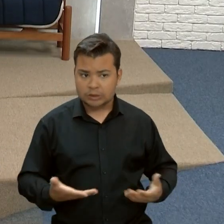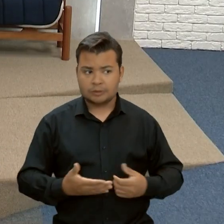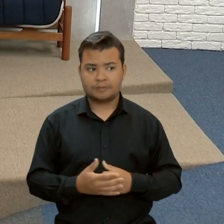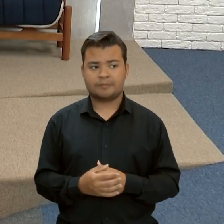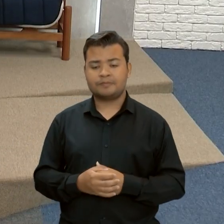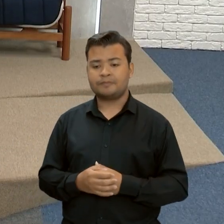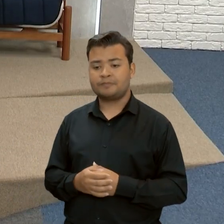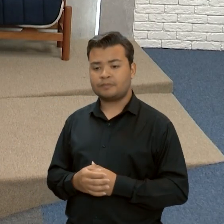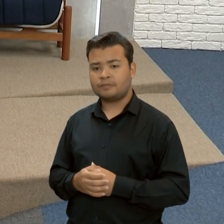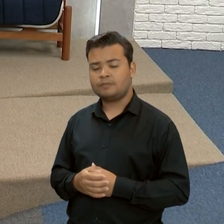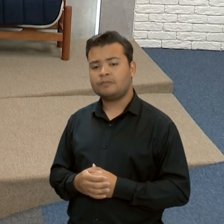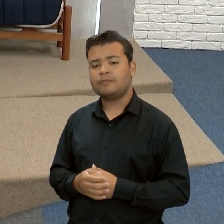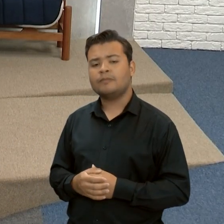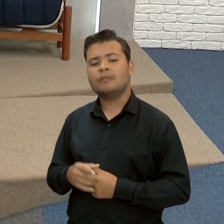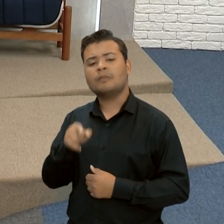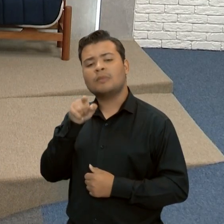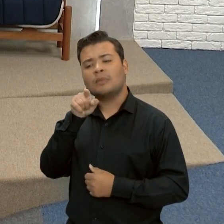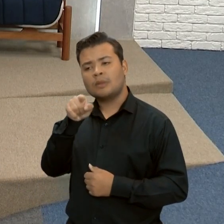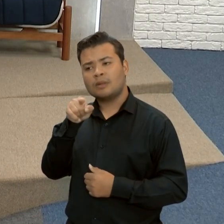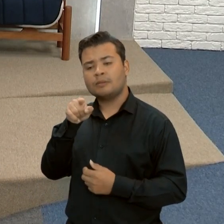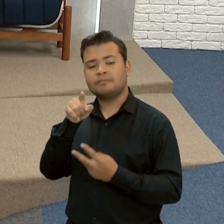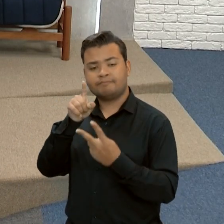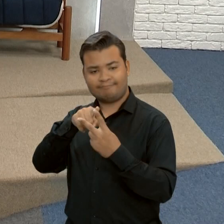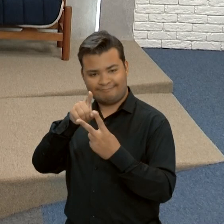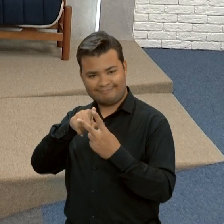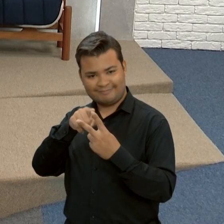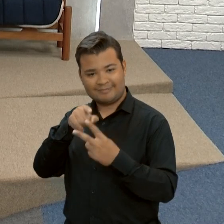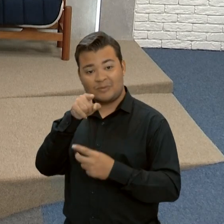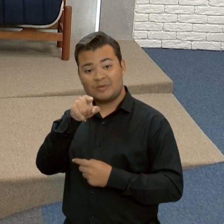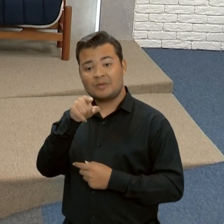Renan, você também é pai de três